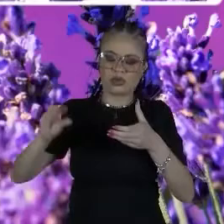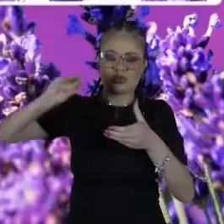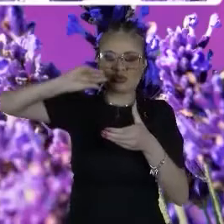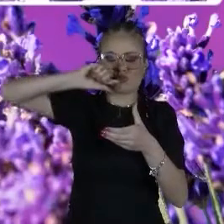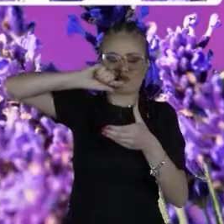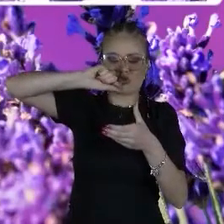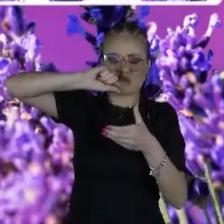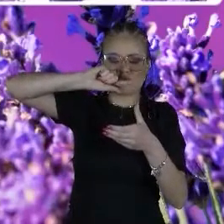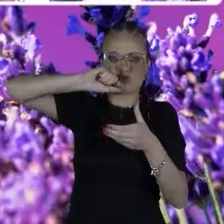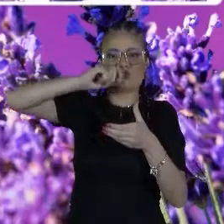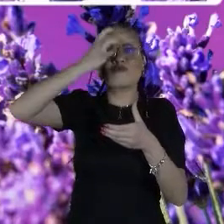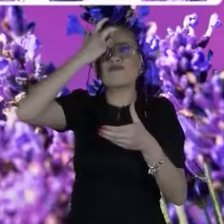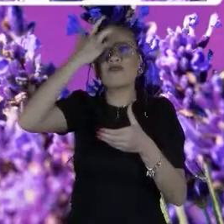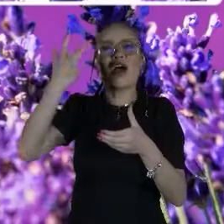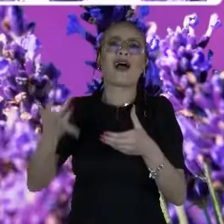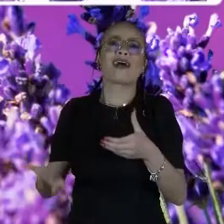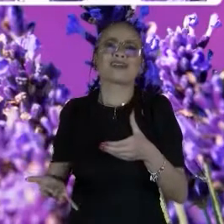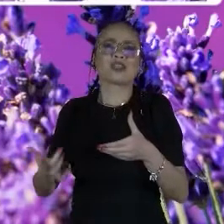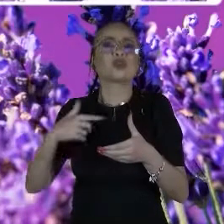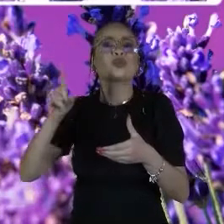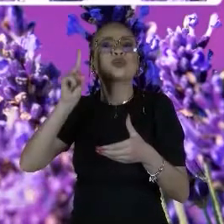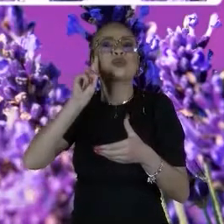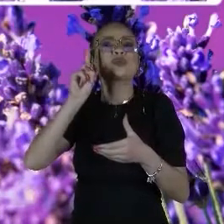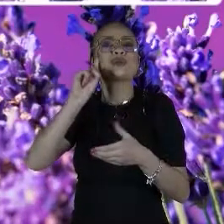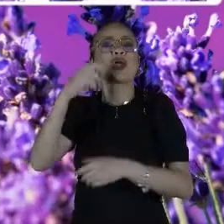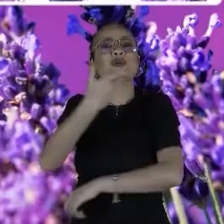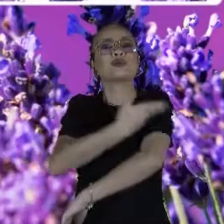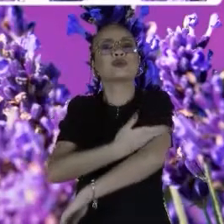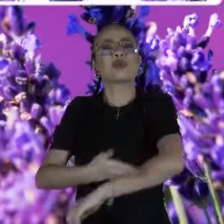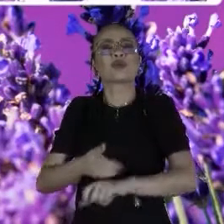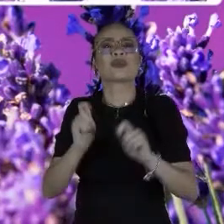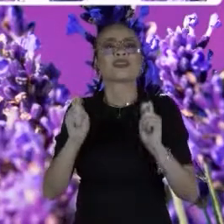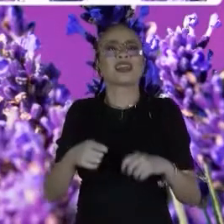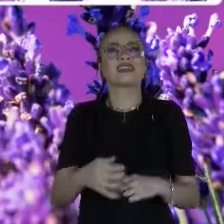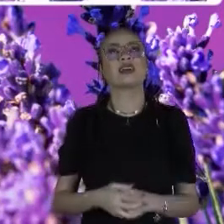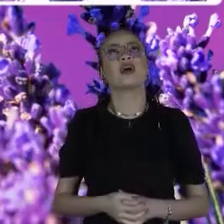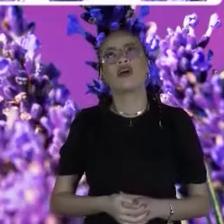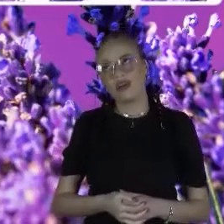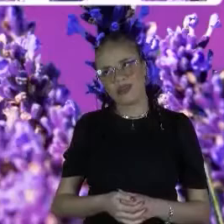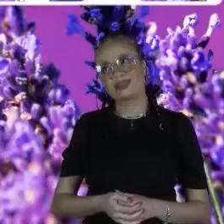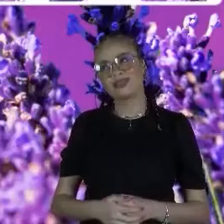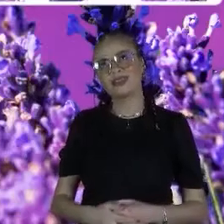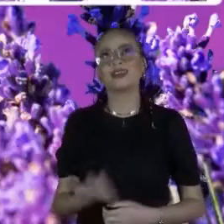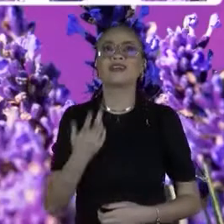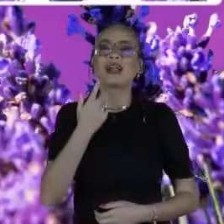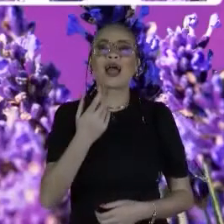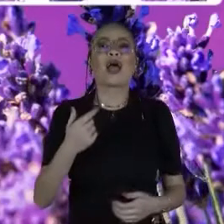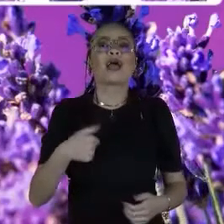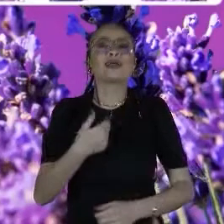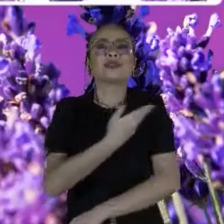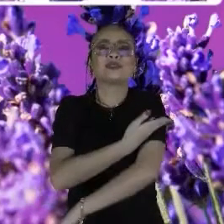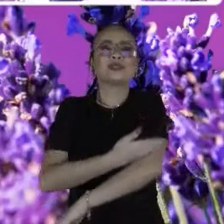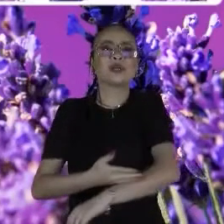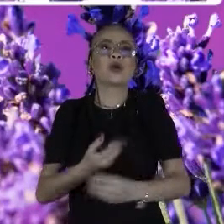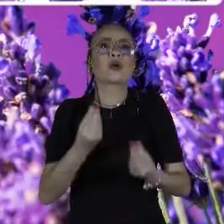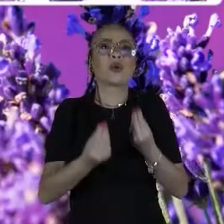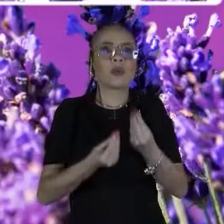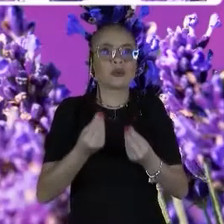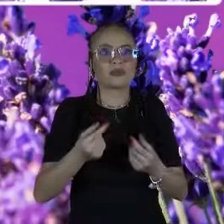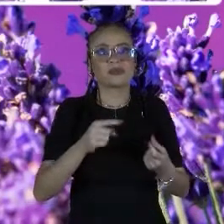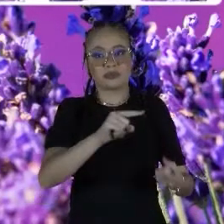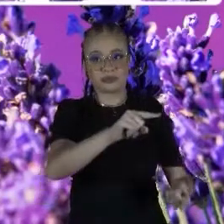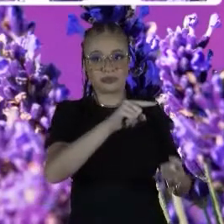a dia com um óleo essencial na parte aromática gente na verdade se eu for contar para vocês aqui eu começo meu dia